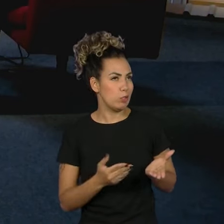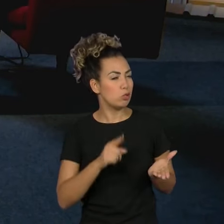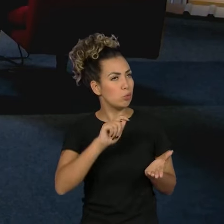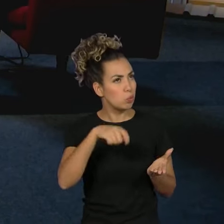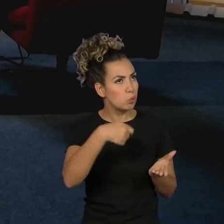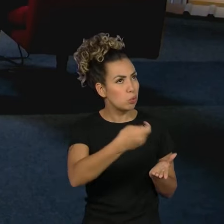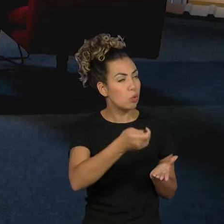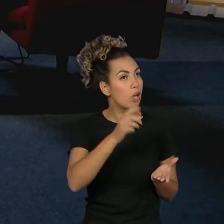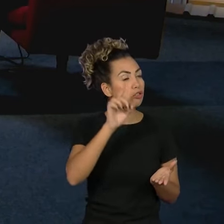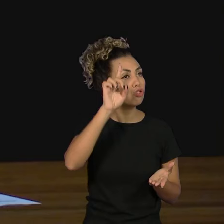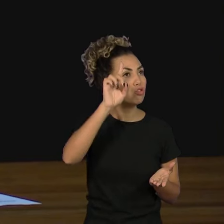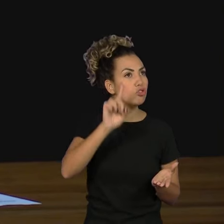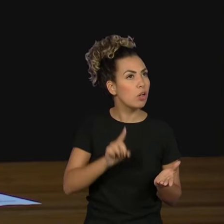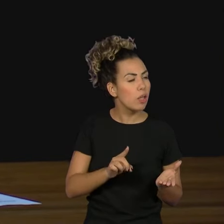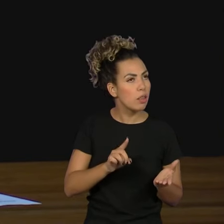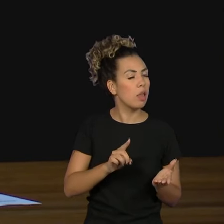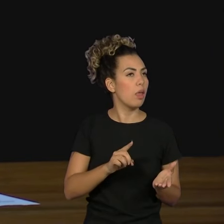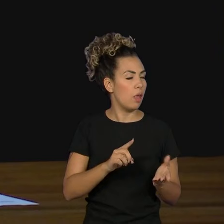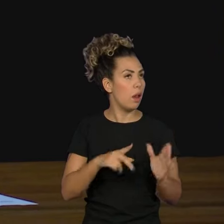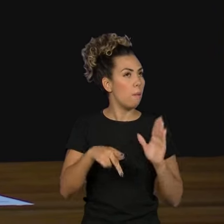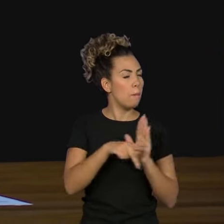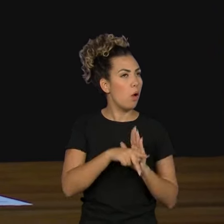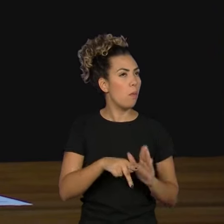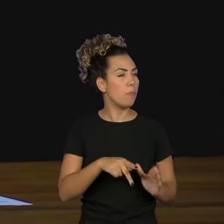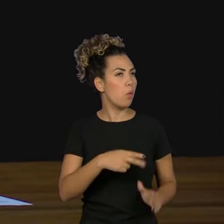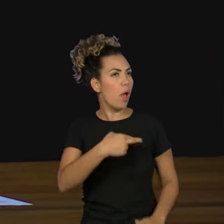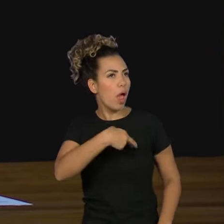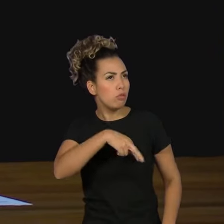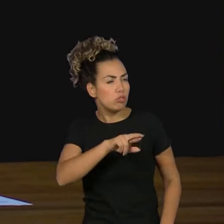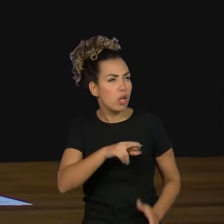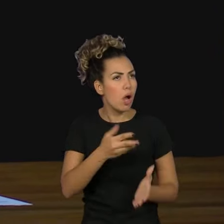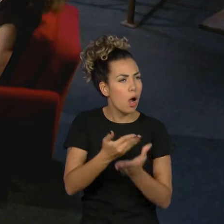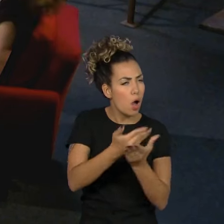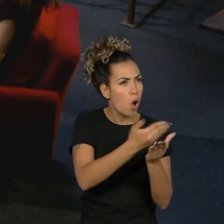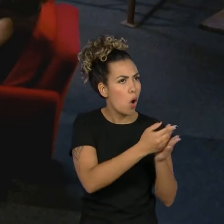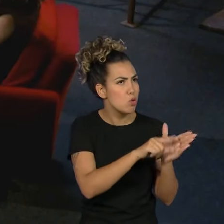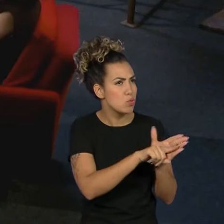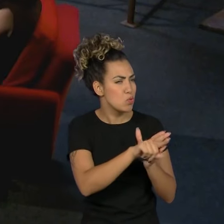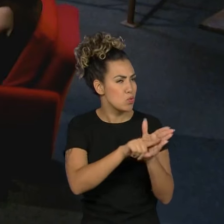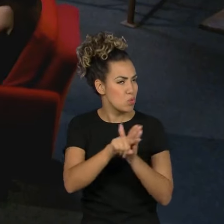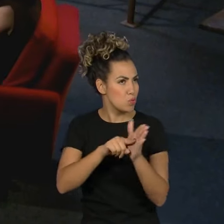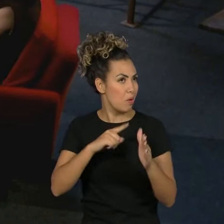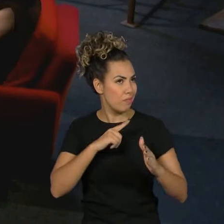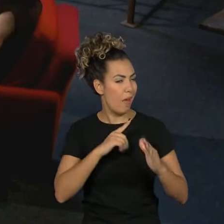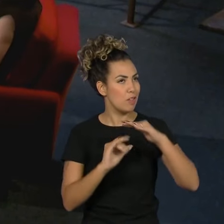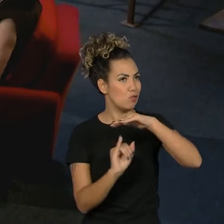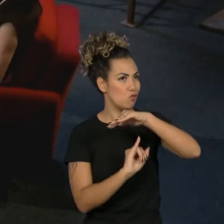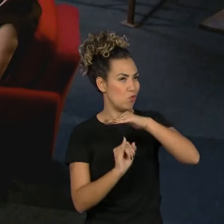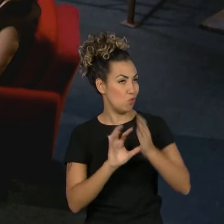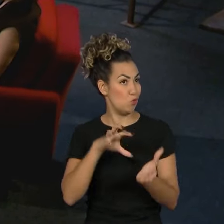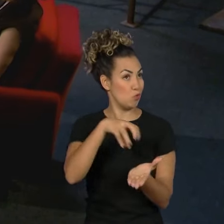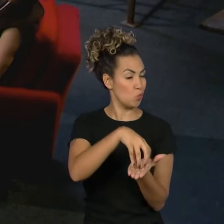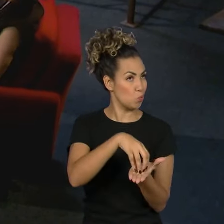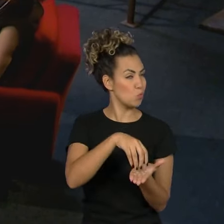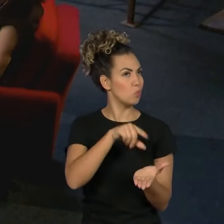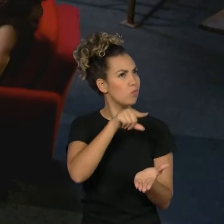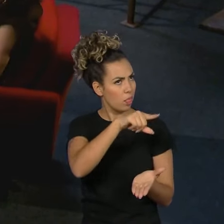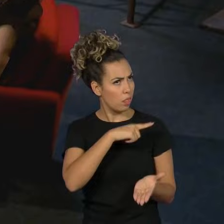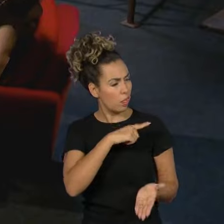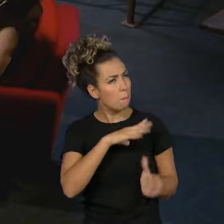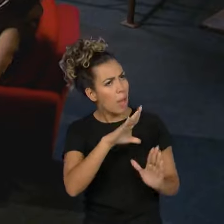do ierna Instituto de estudos da religião como a gente já falou aqui Qual é a sua você tem